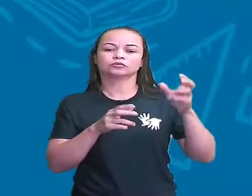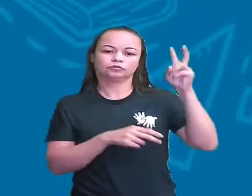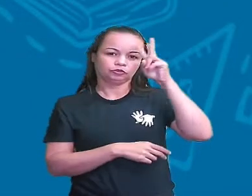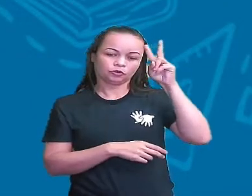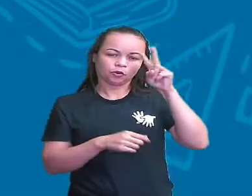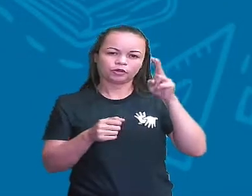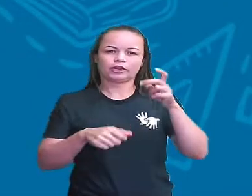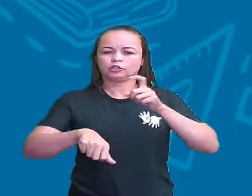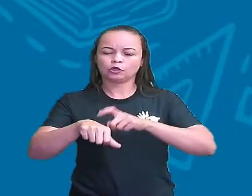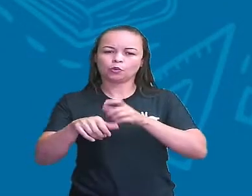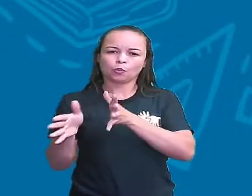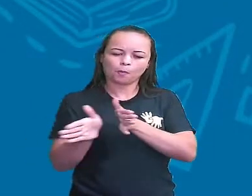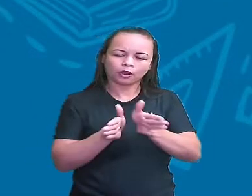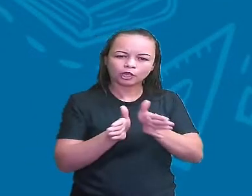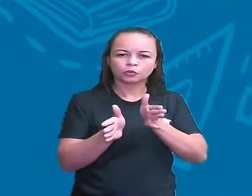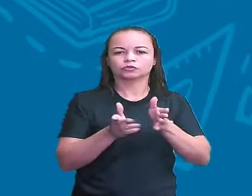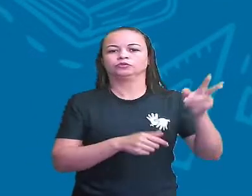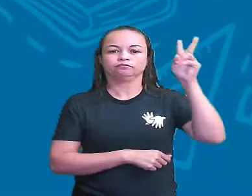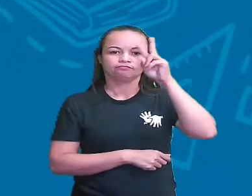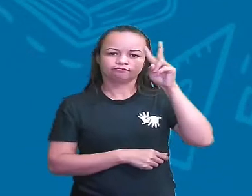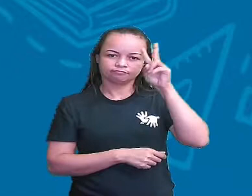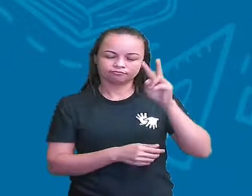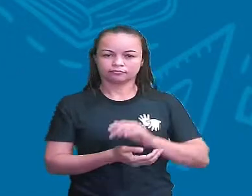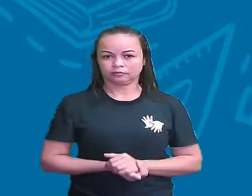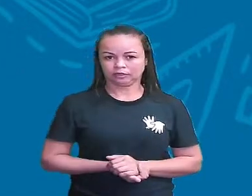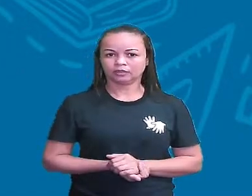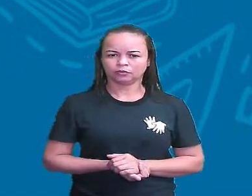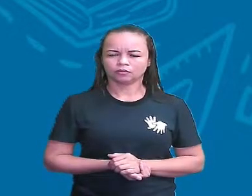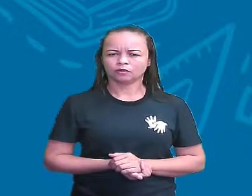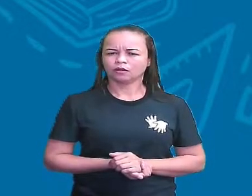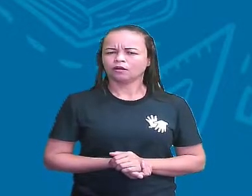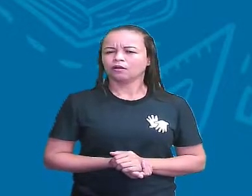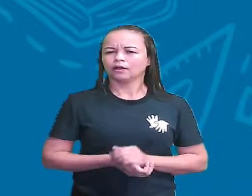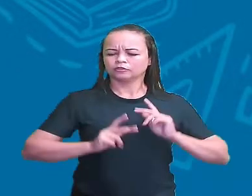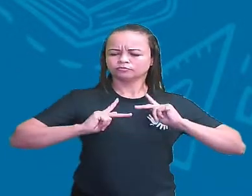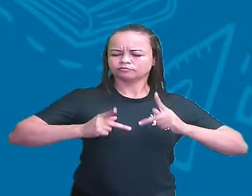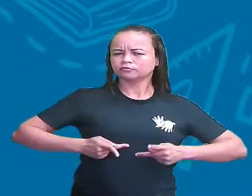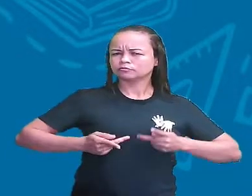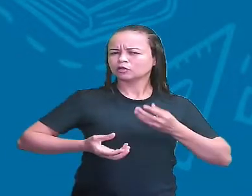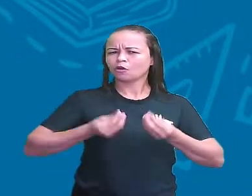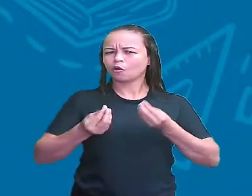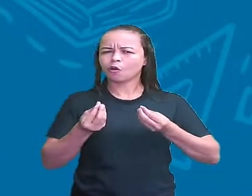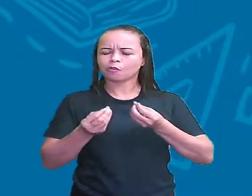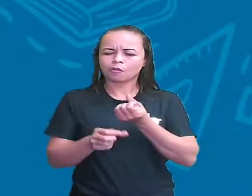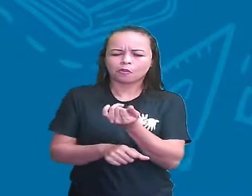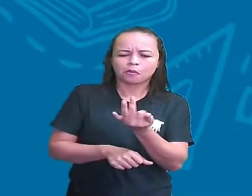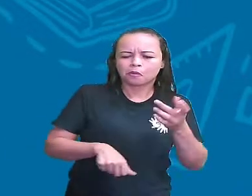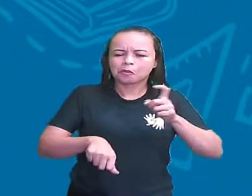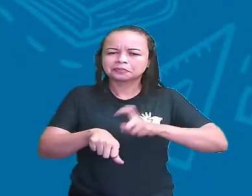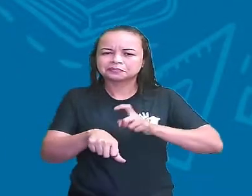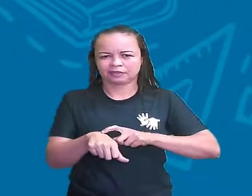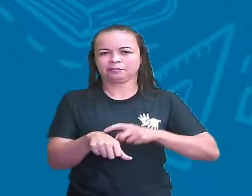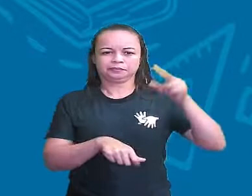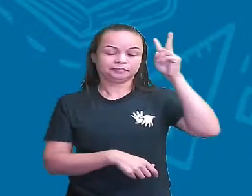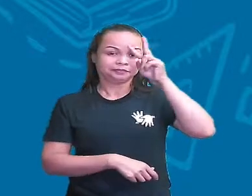lá? Então, como é que os seres humanos contam o tempo na história? Então, a gente sabe